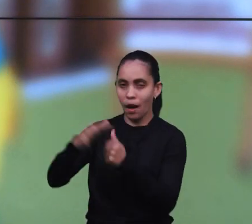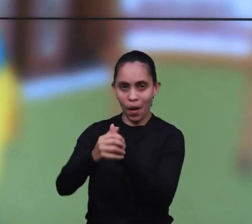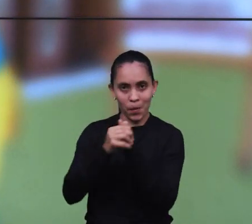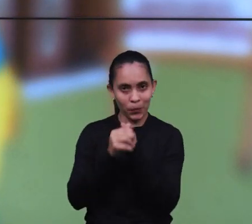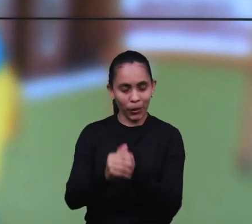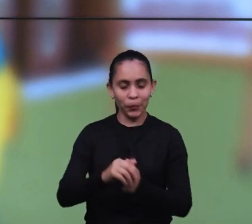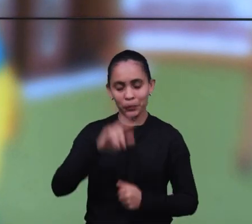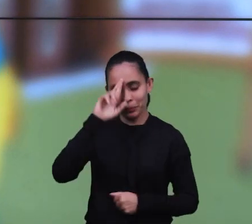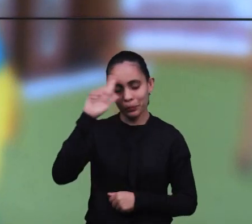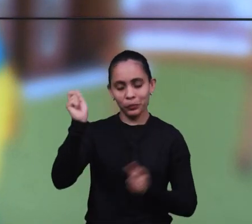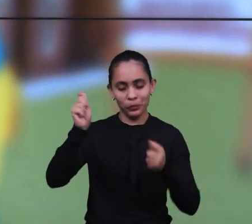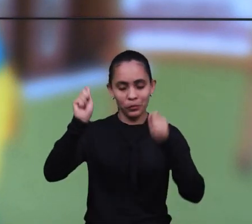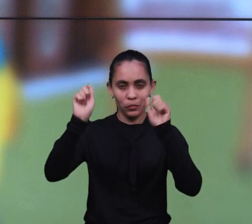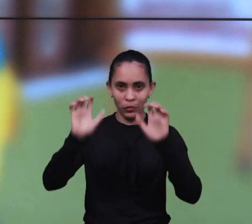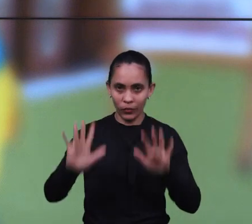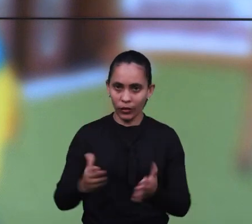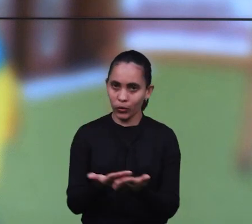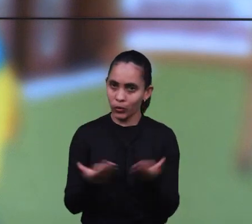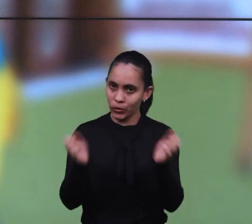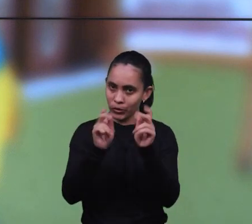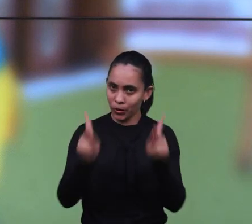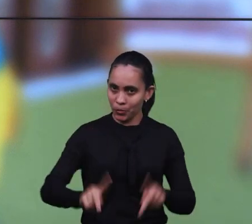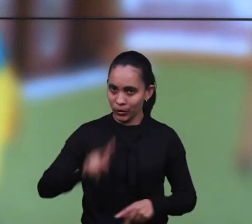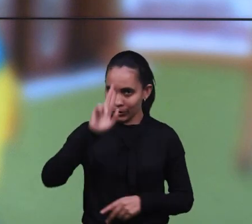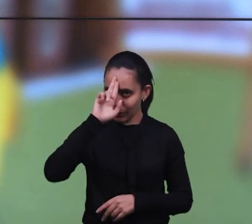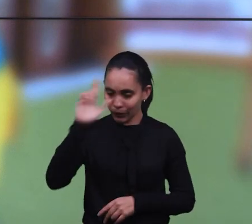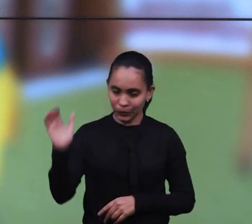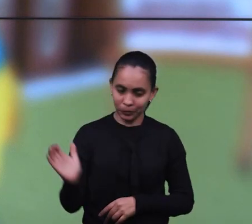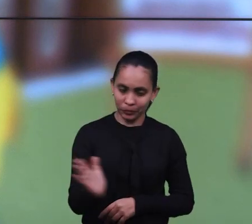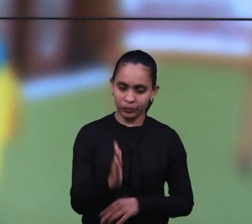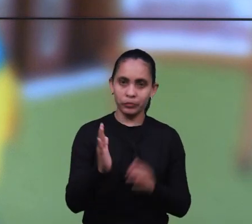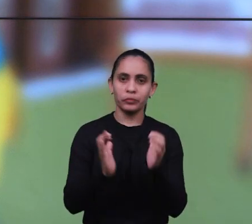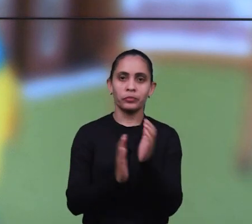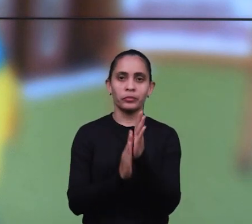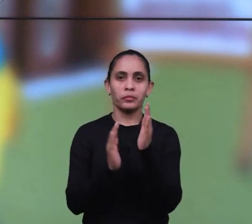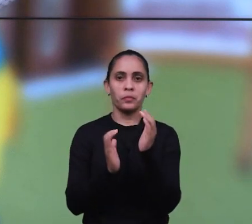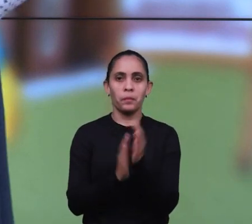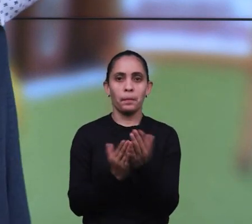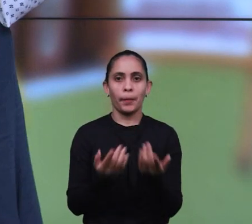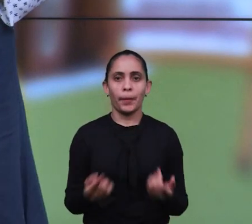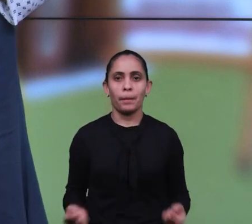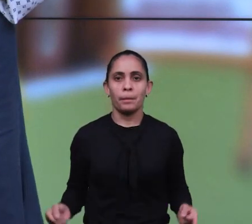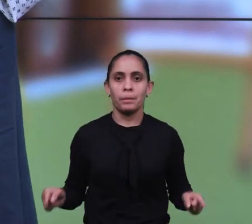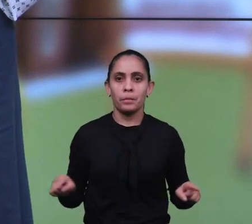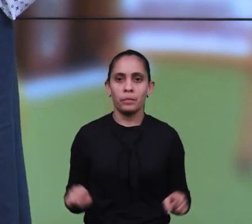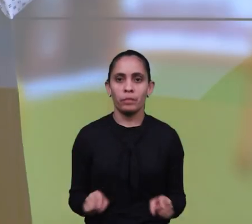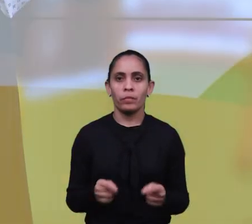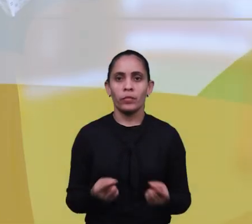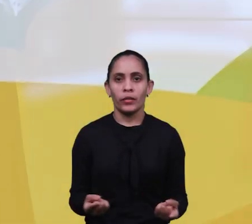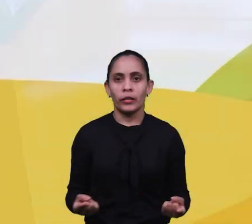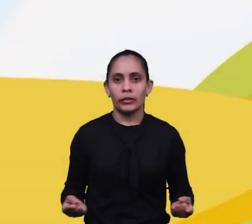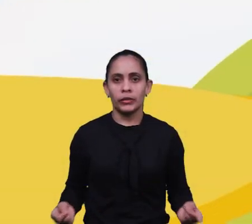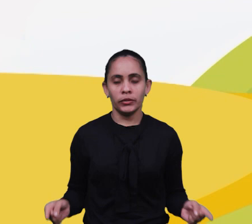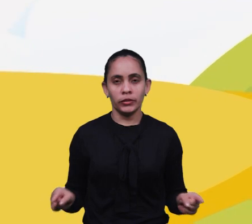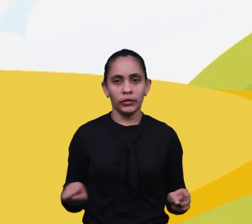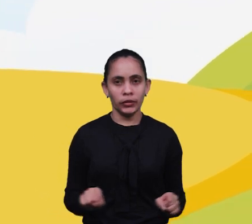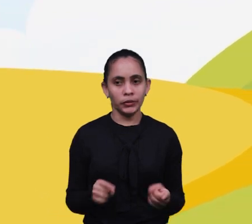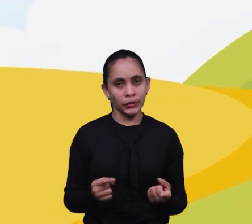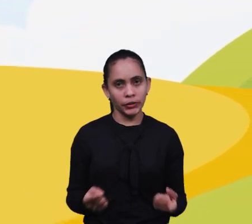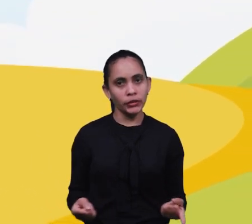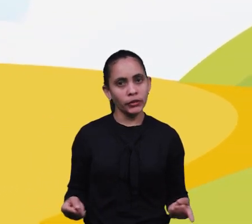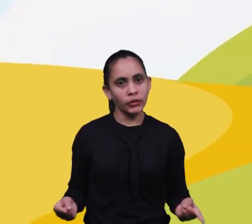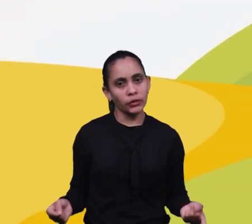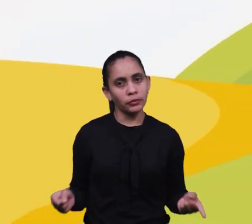na sua palavra e na sua presença. Amém? Que o Senhor possa nos abençoar. A paz do Senhor.